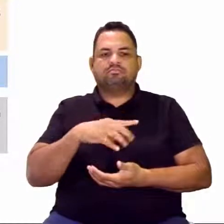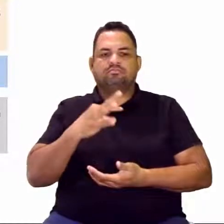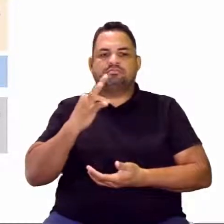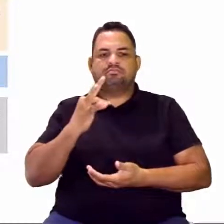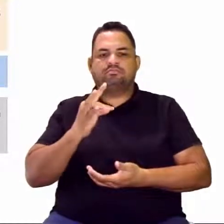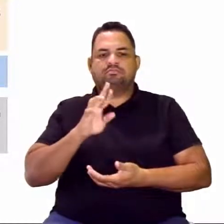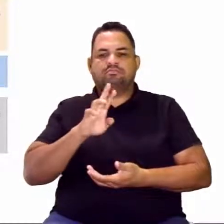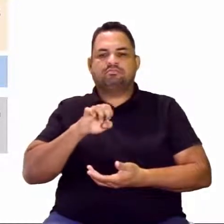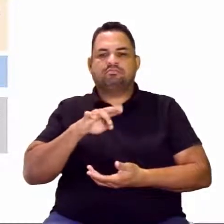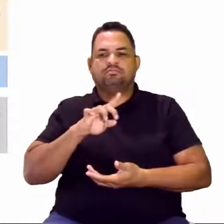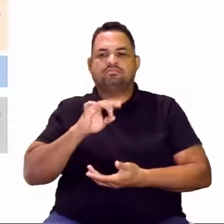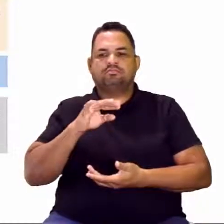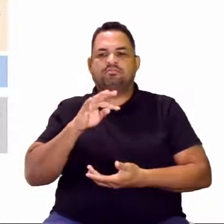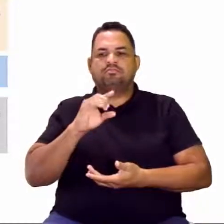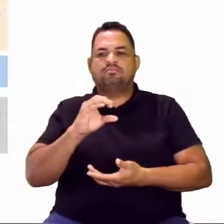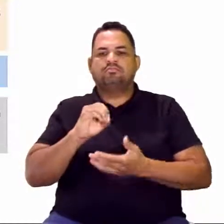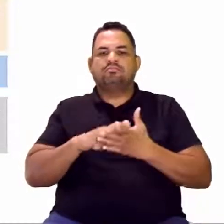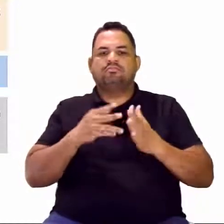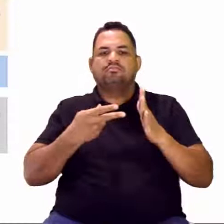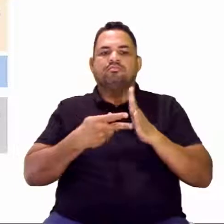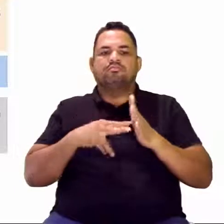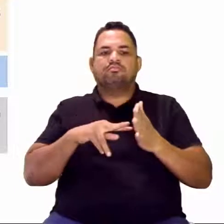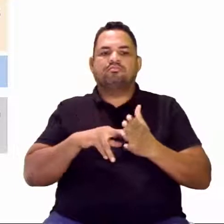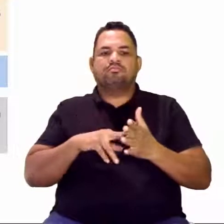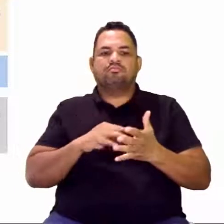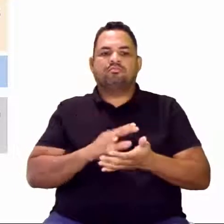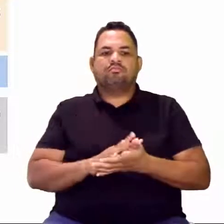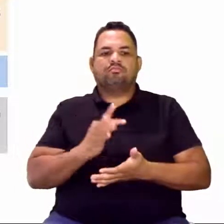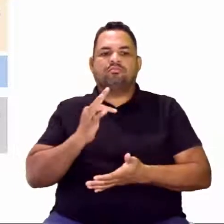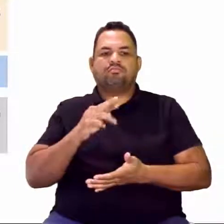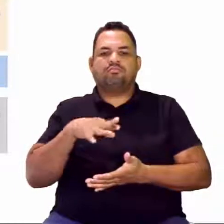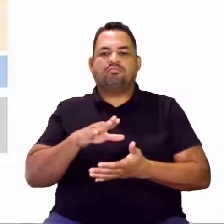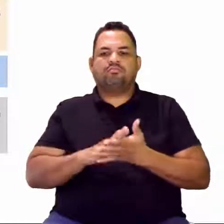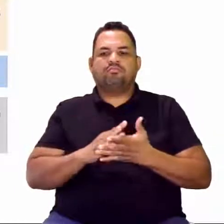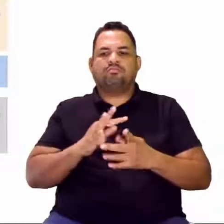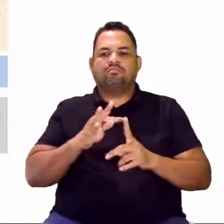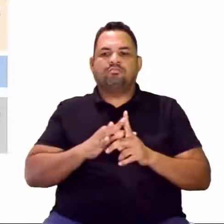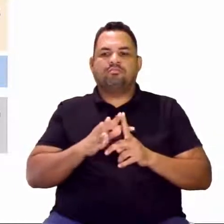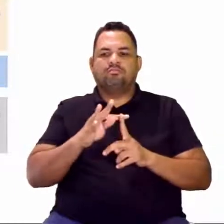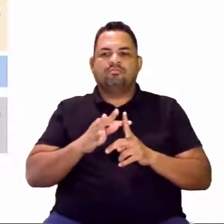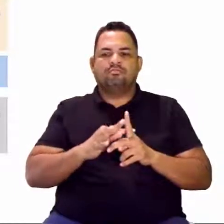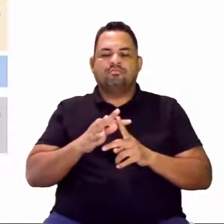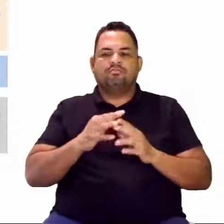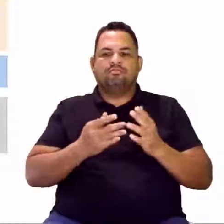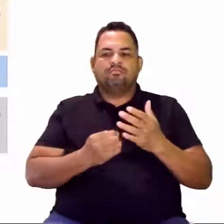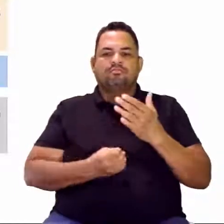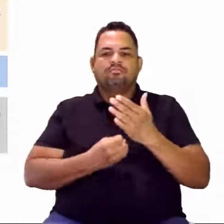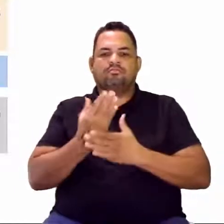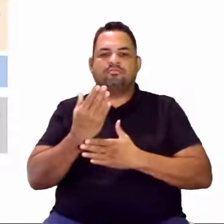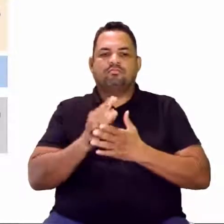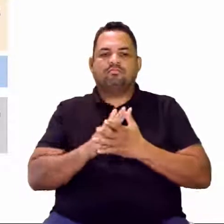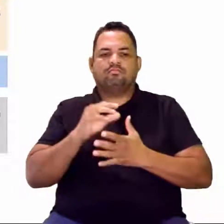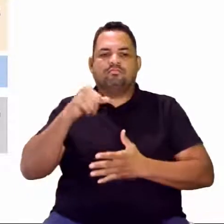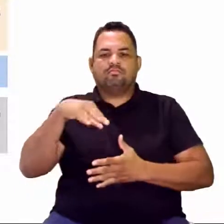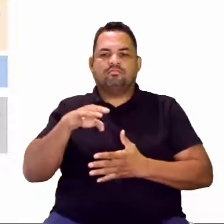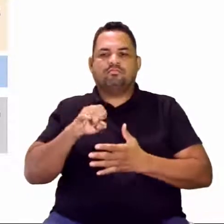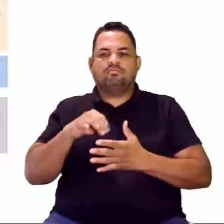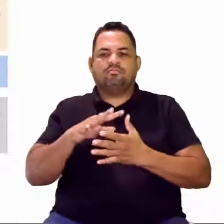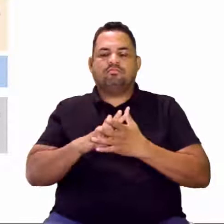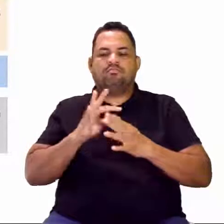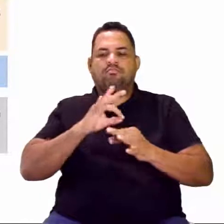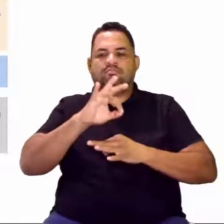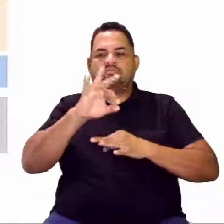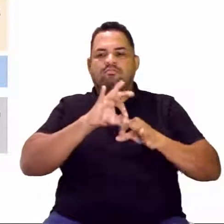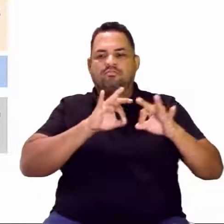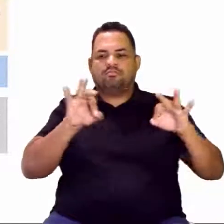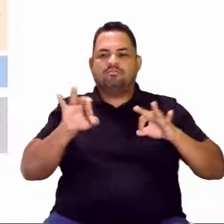chama-se termômetro. O que significa termômetro? Termo vem de temperatura e metro é